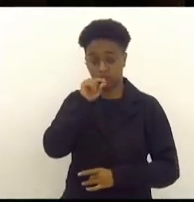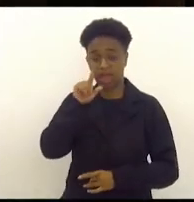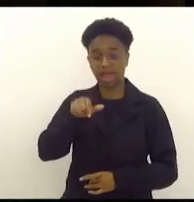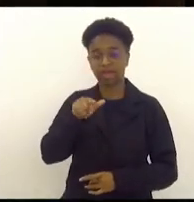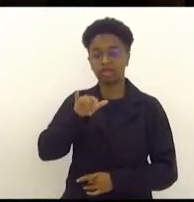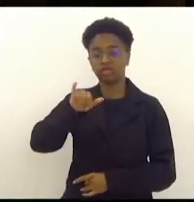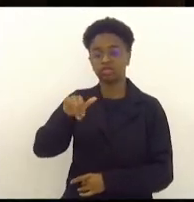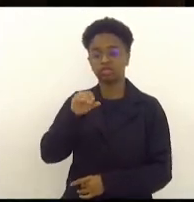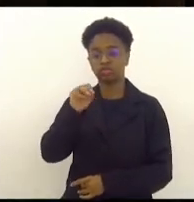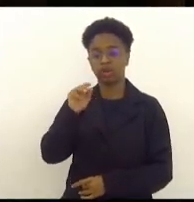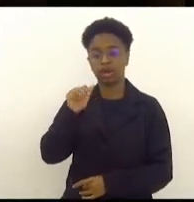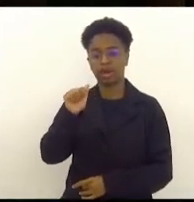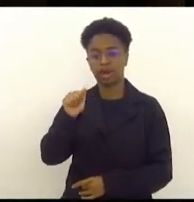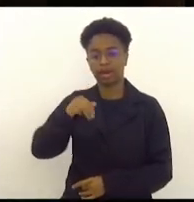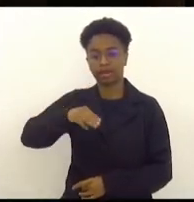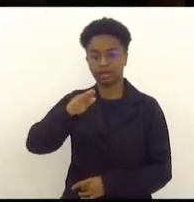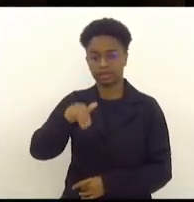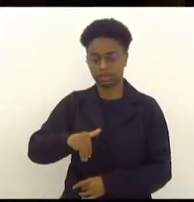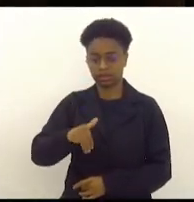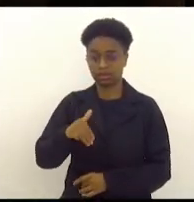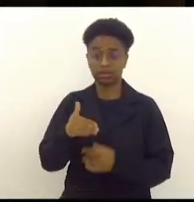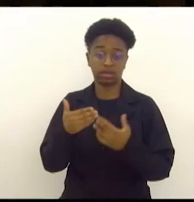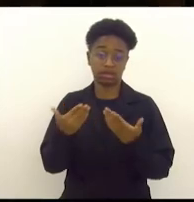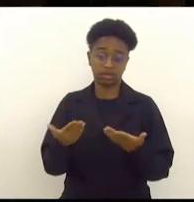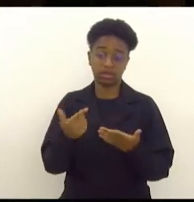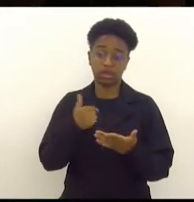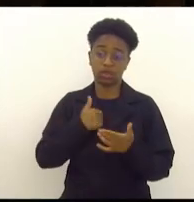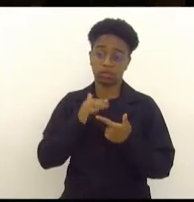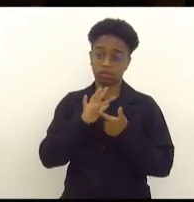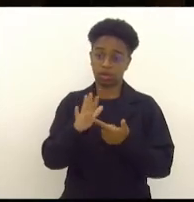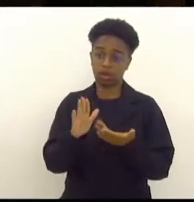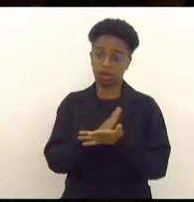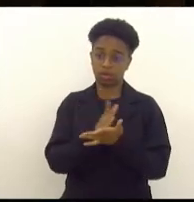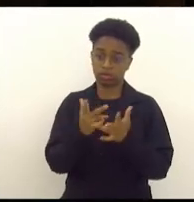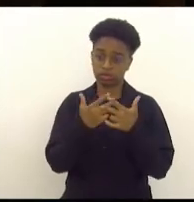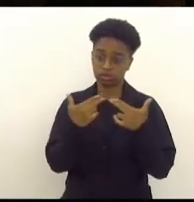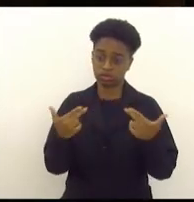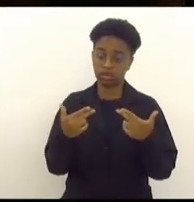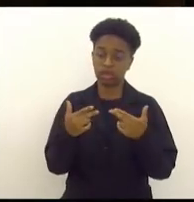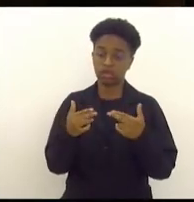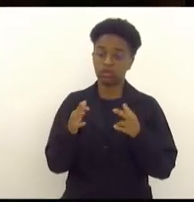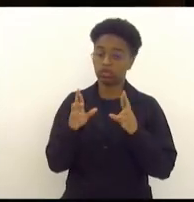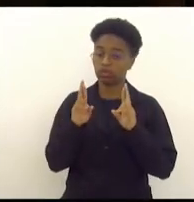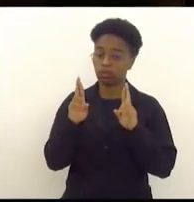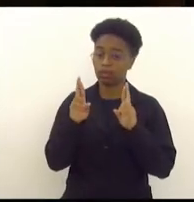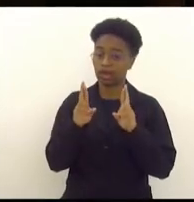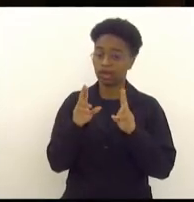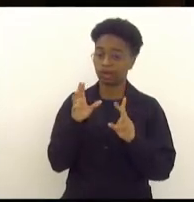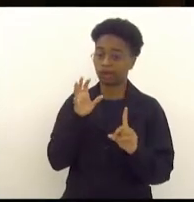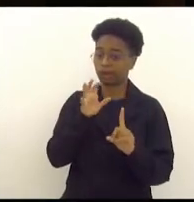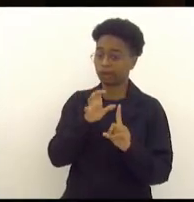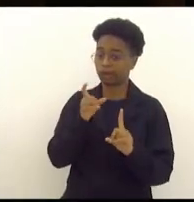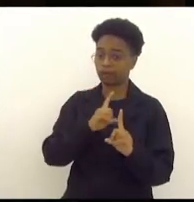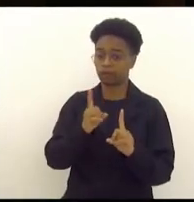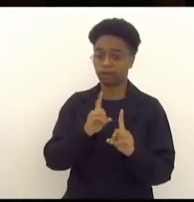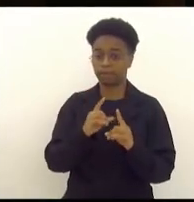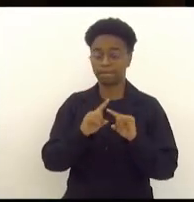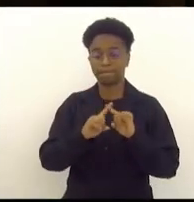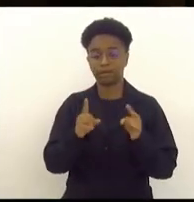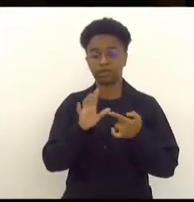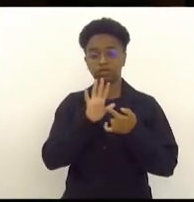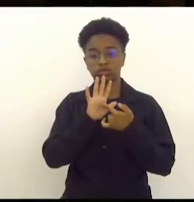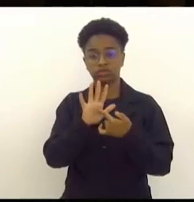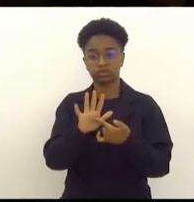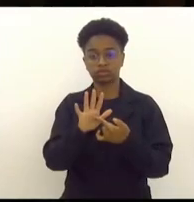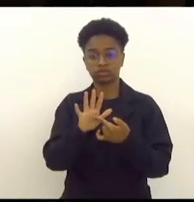Teixeira né então aqui eu trouxe algumas coisas Espero que não seja uma perseguição política mas foi